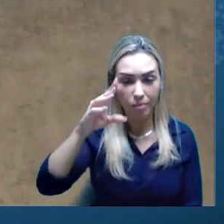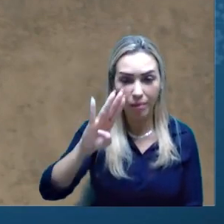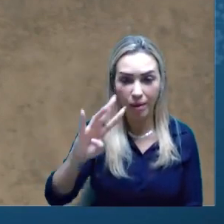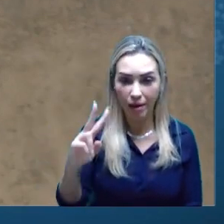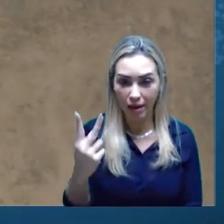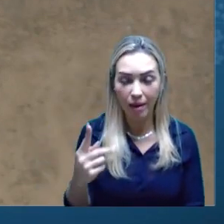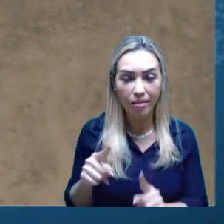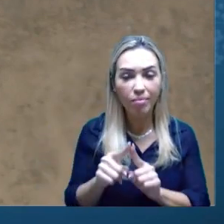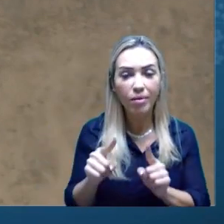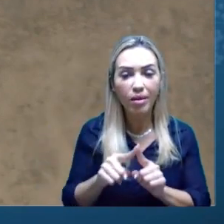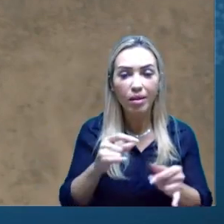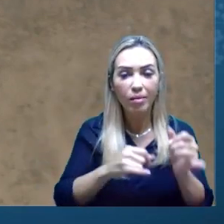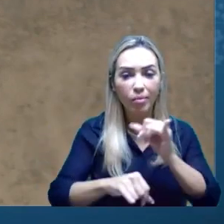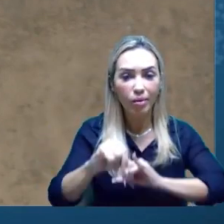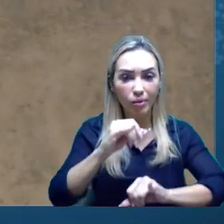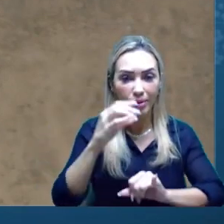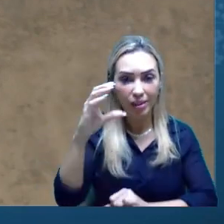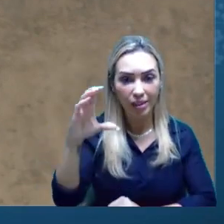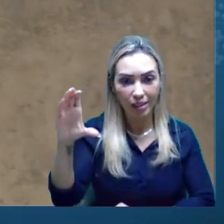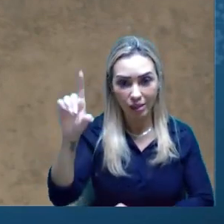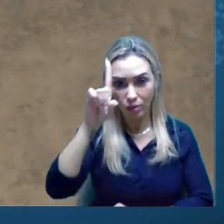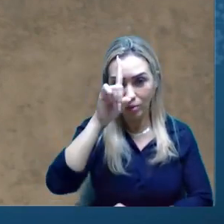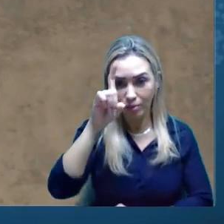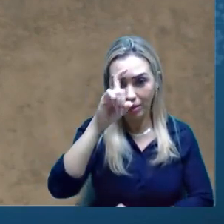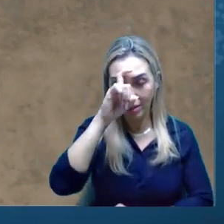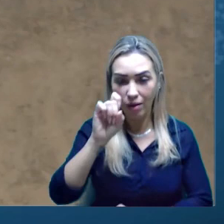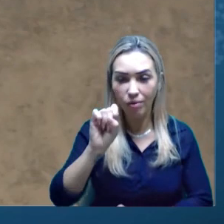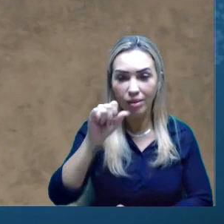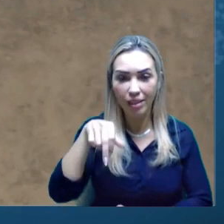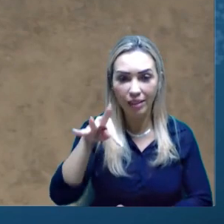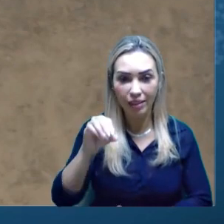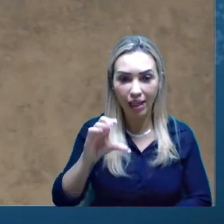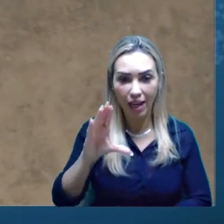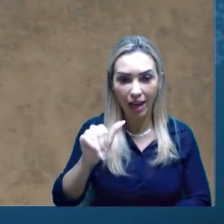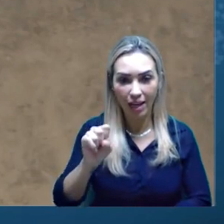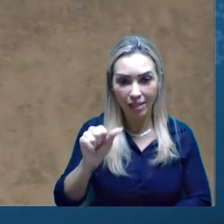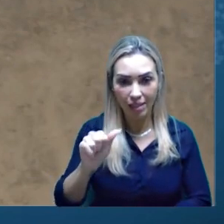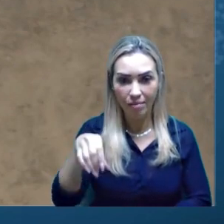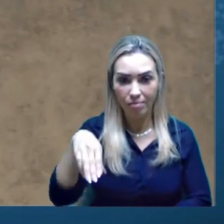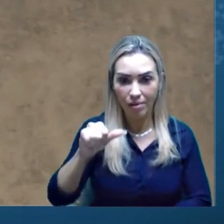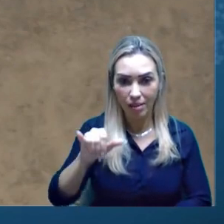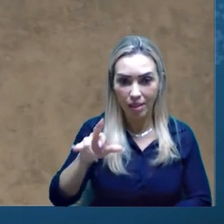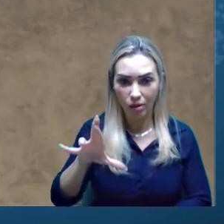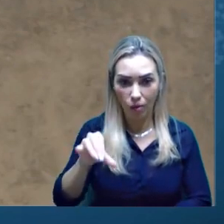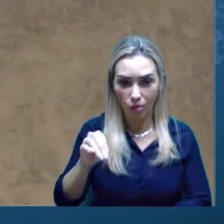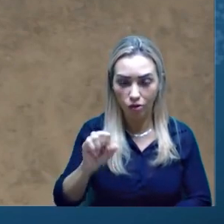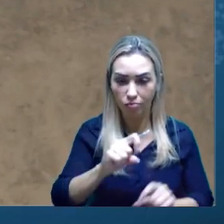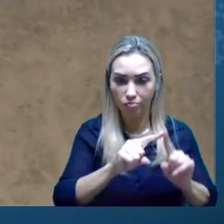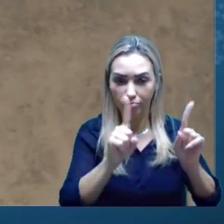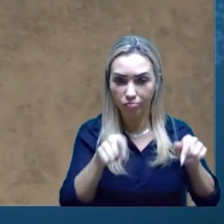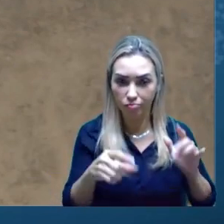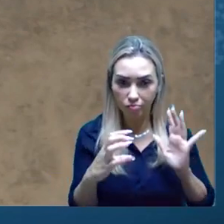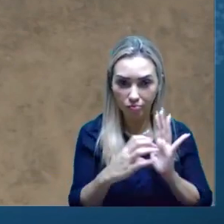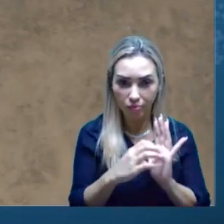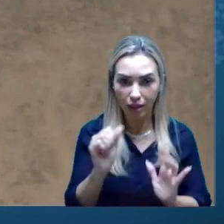Laboratório Científico do Hospital Santa Casa de Misericórdia. É servidora de carreira da